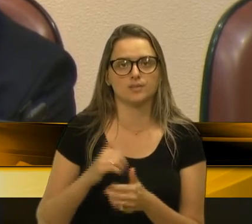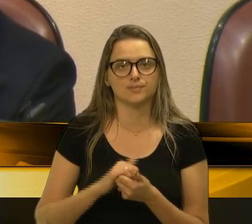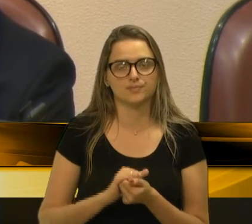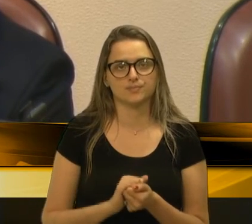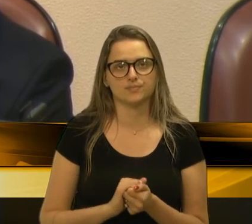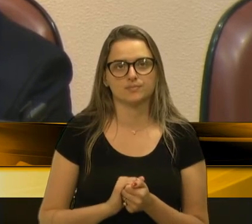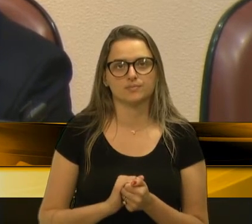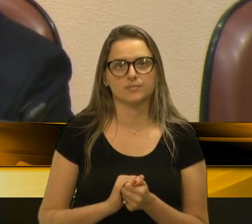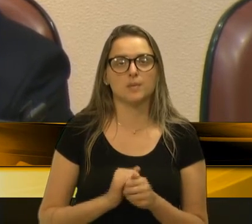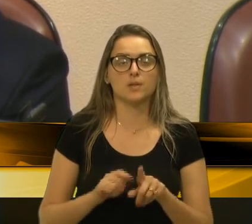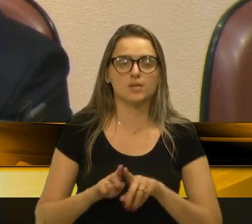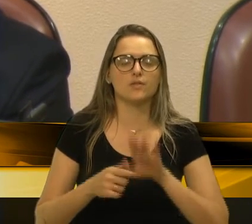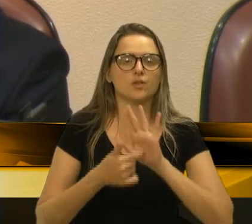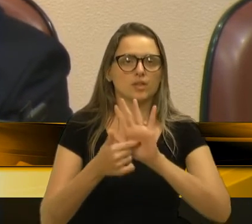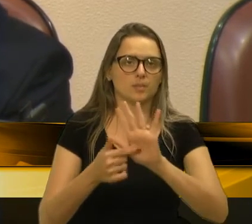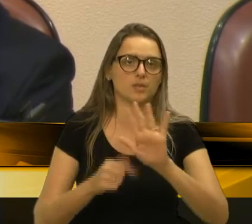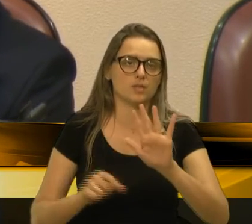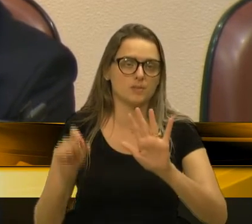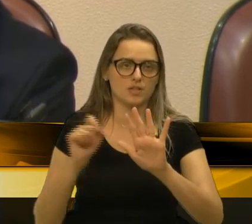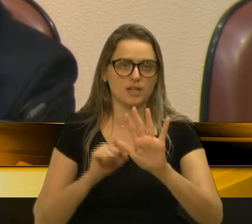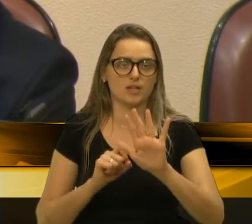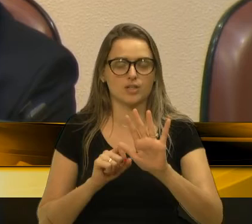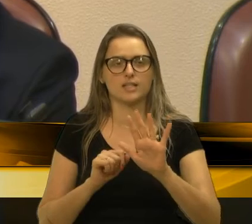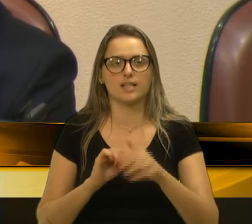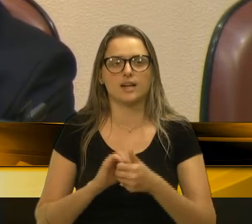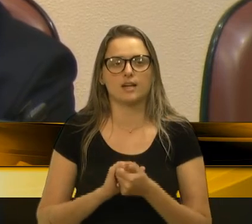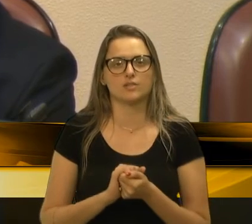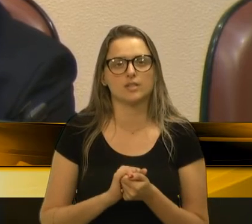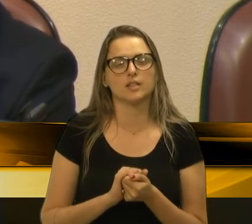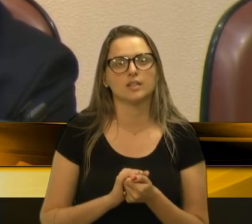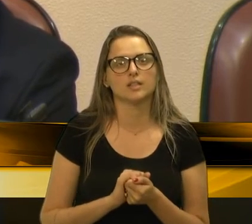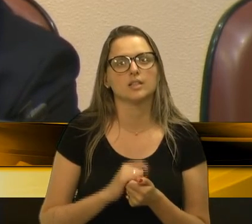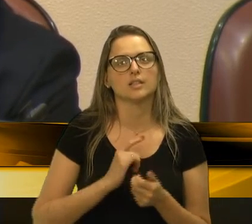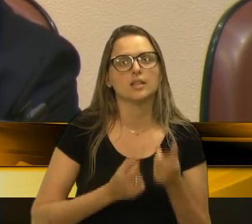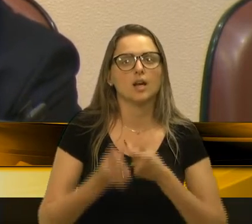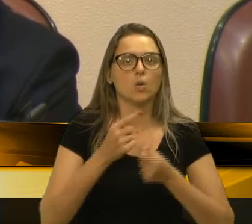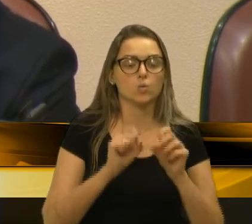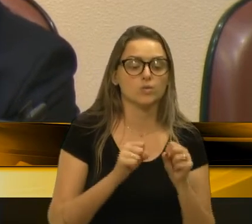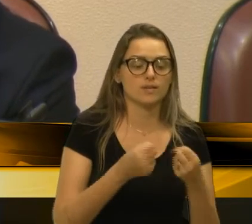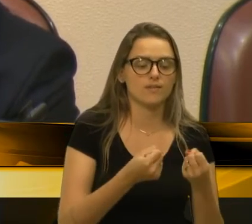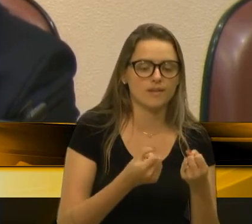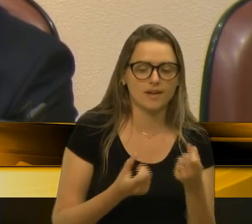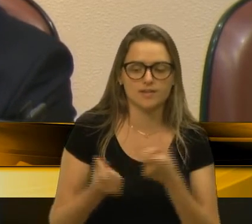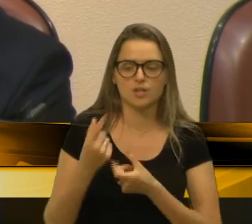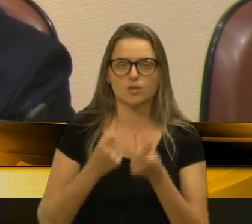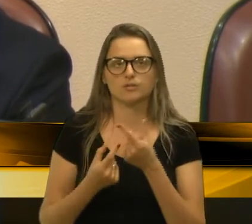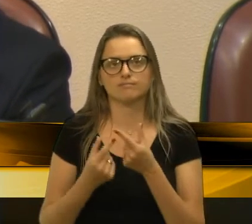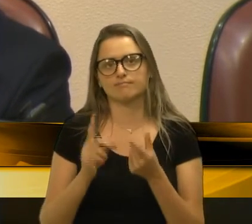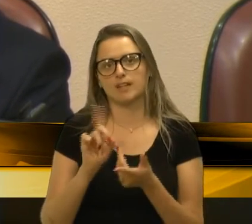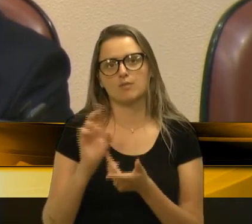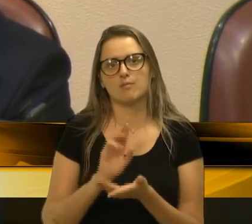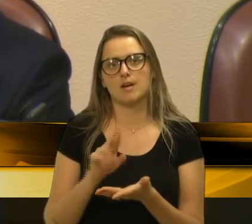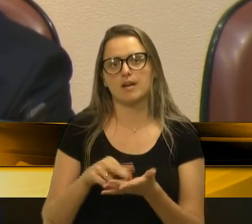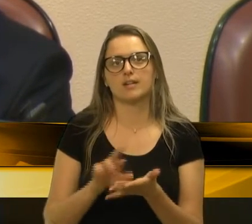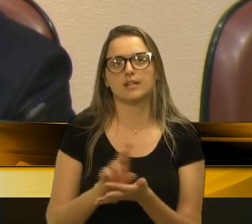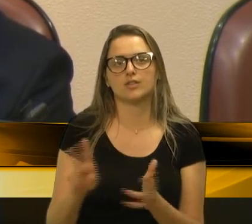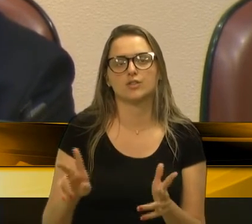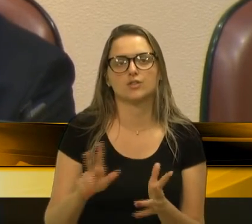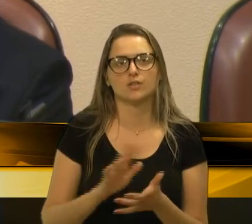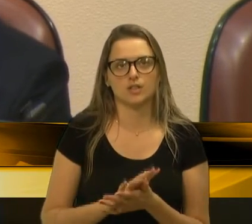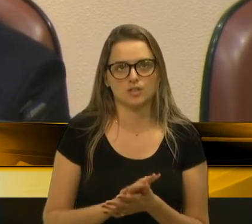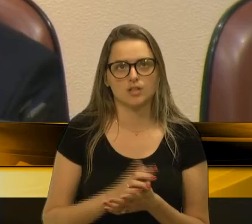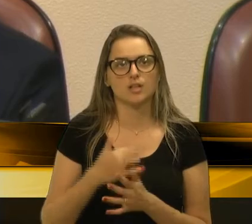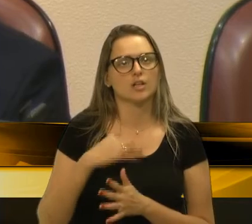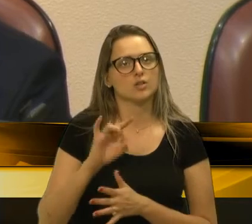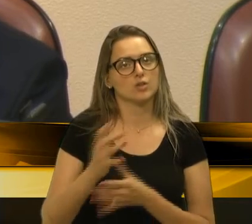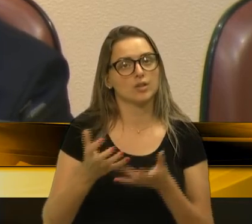aumentou o número de desempregados. Então, essas reformas que alguns defendem, às vezes, elas não, em números, elas não representam absolutamente nada. Eu só queria